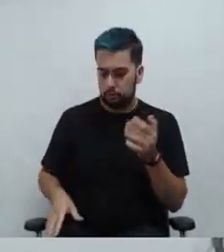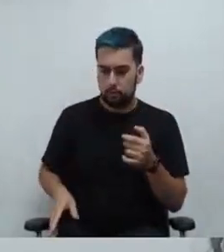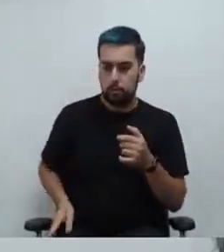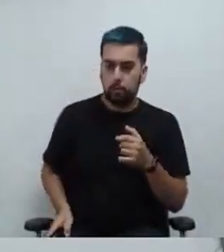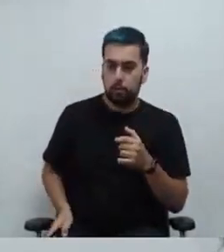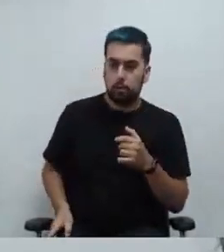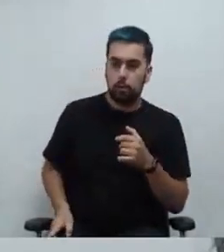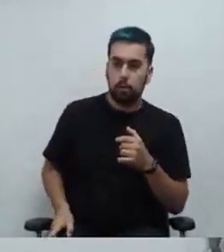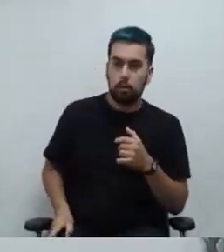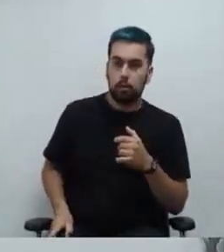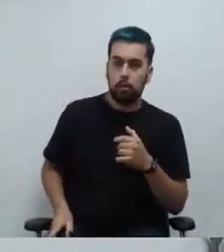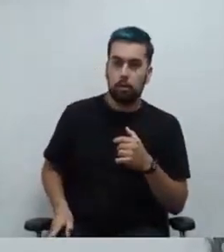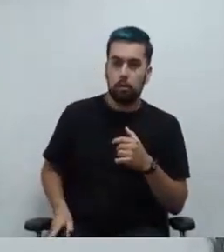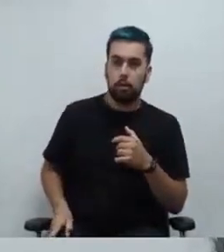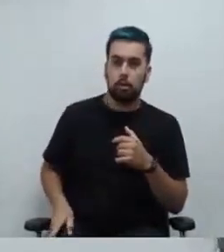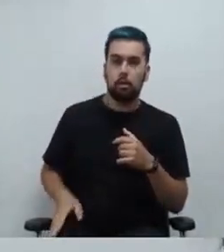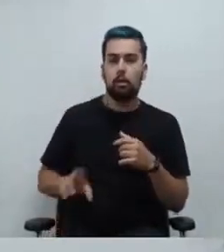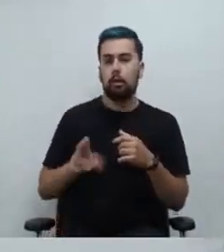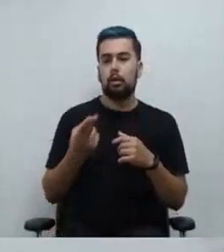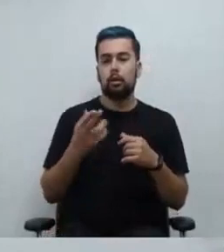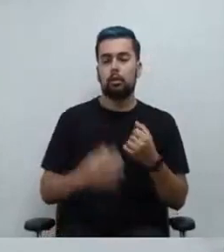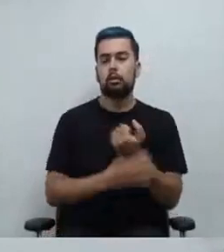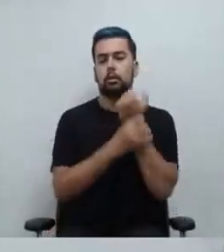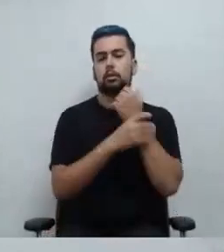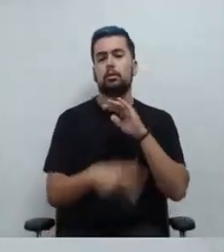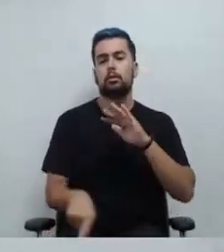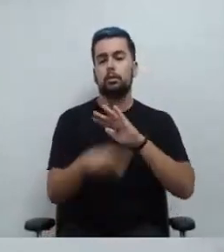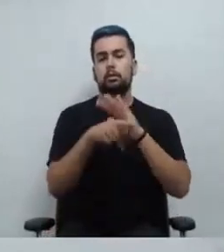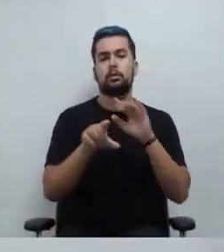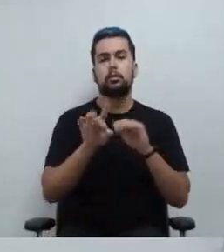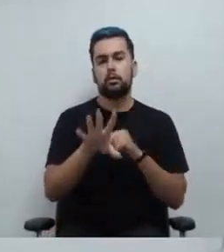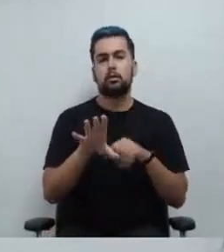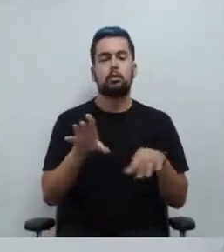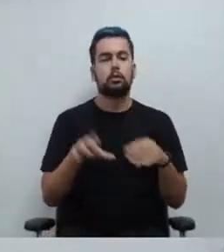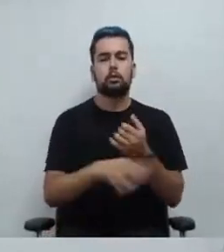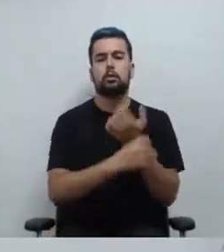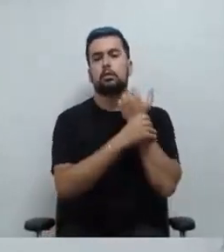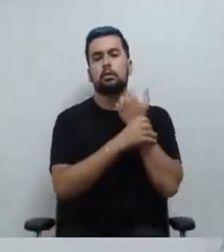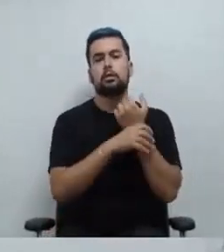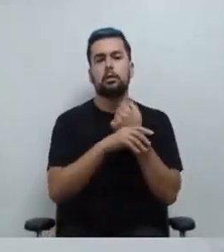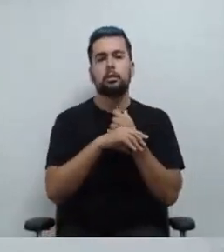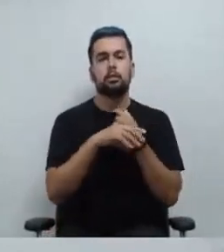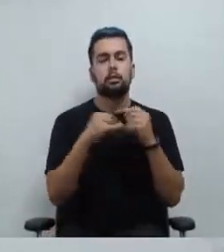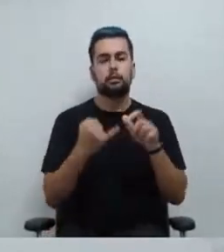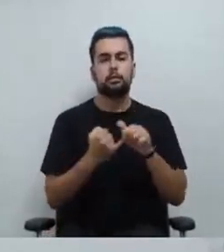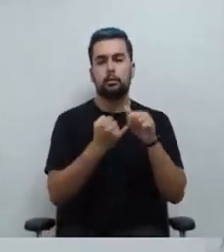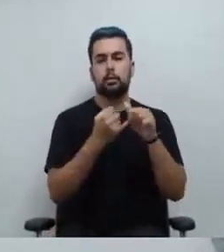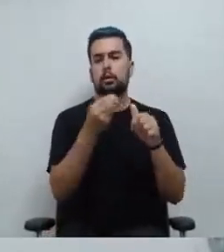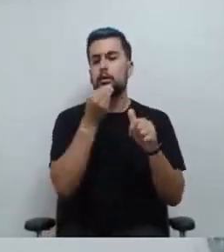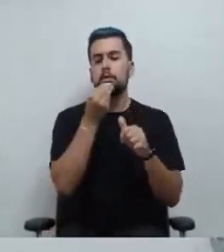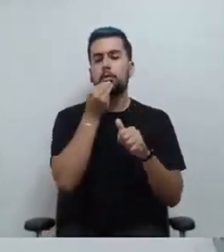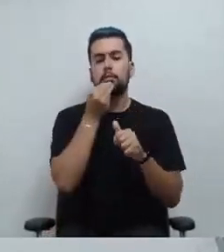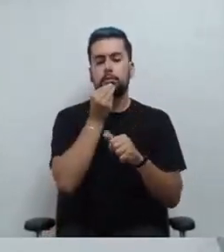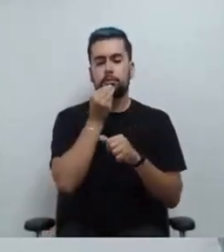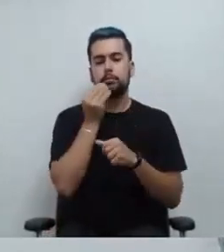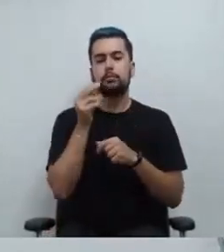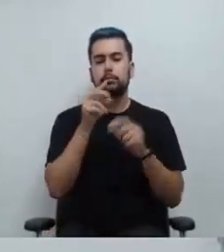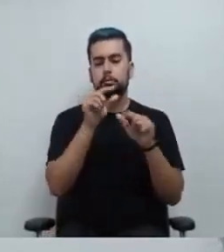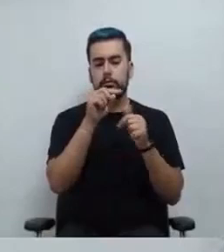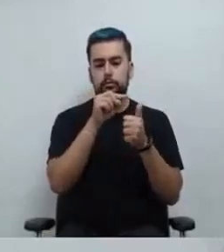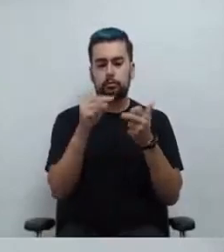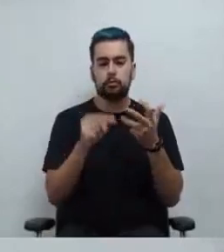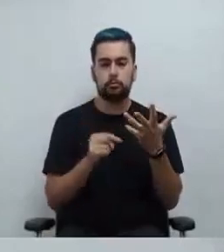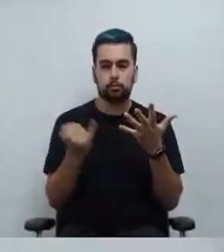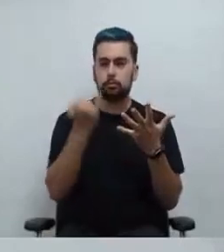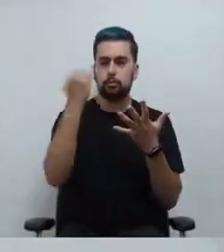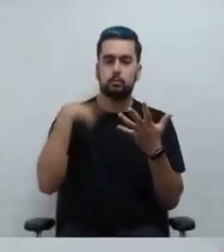metais ou de seguranças próprios, não só os seguranças patrimoniais, obviamente que são pontos importantes para